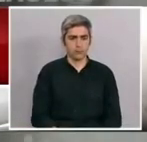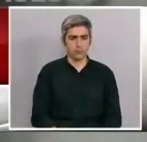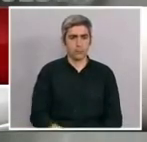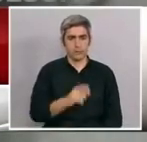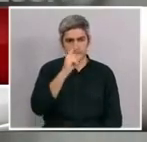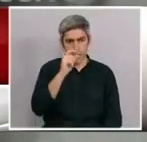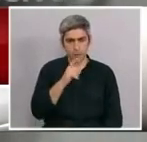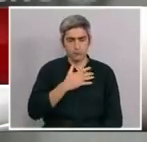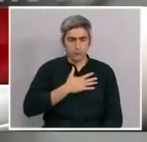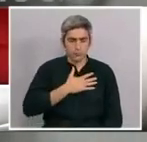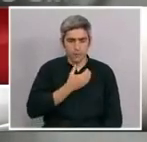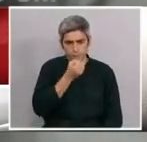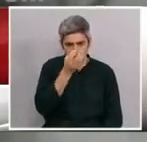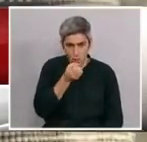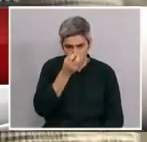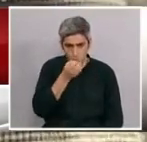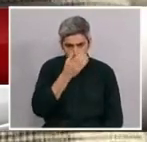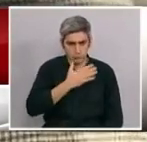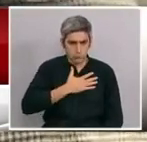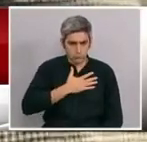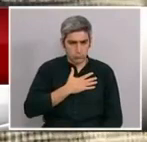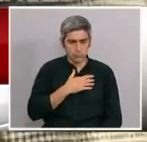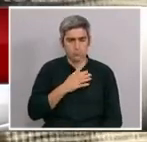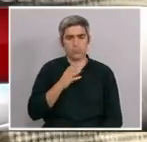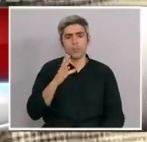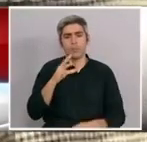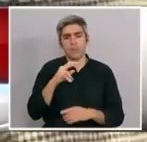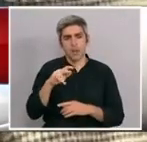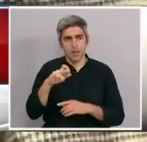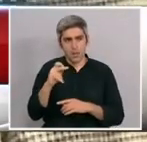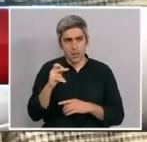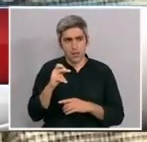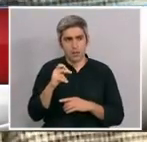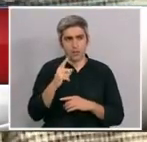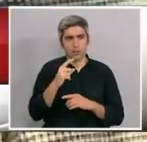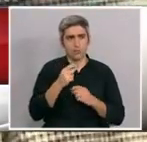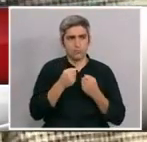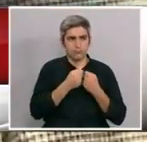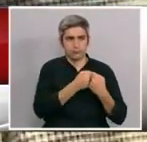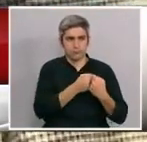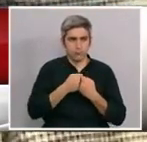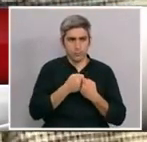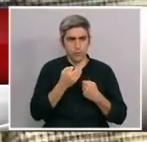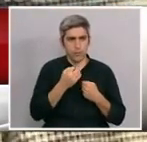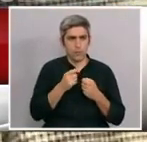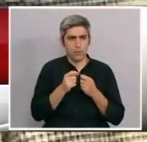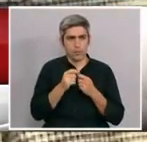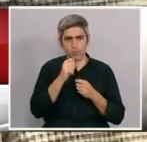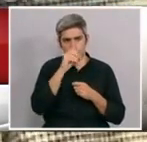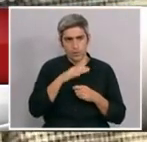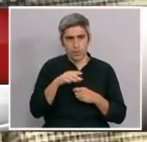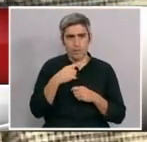Salazar era um amante de flores. Mais uma vez, Maria ganhou um braço de ferro. Junto ao jardim,